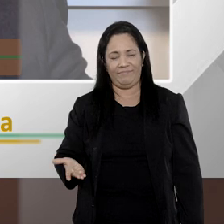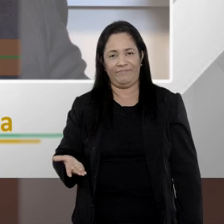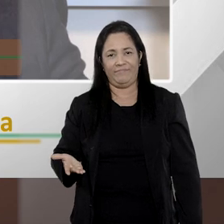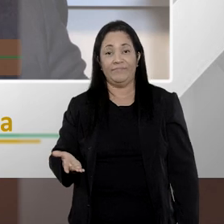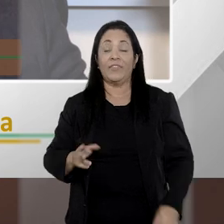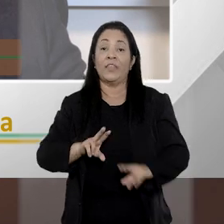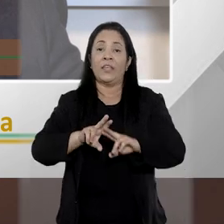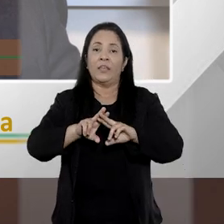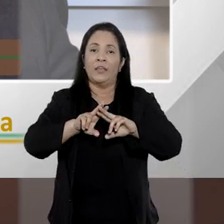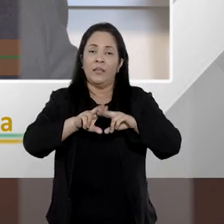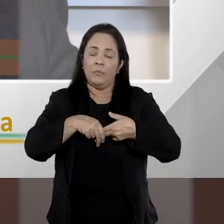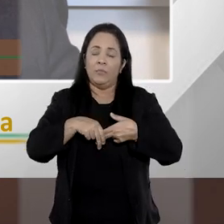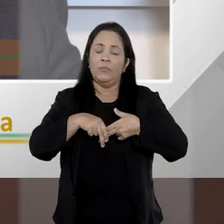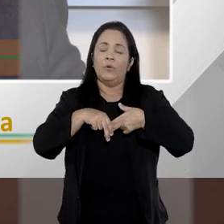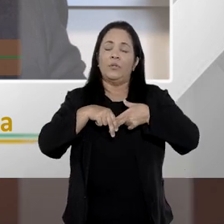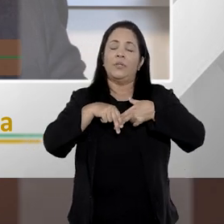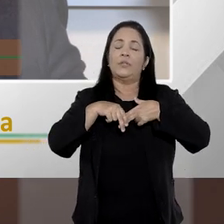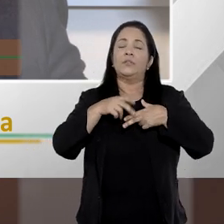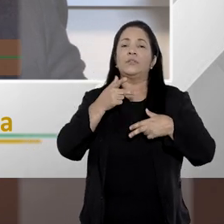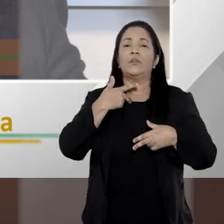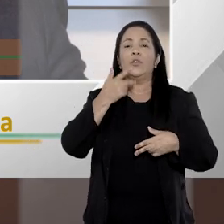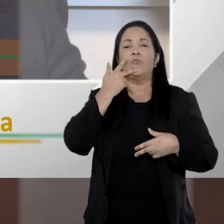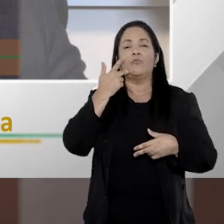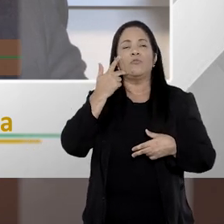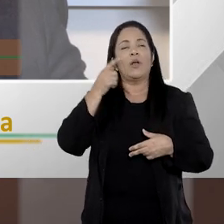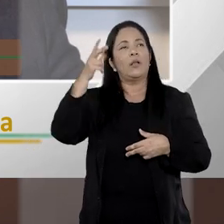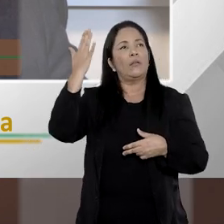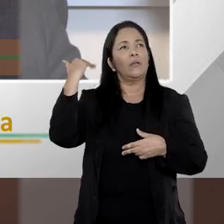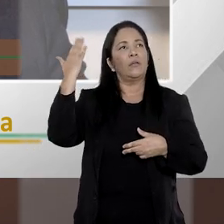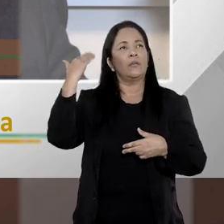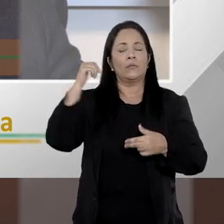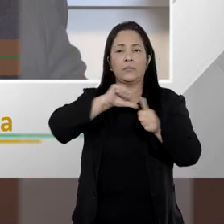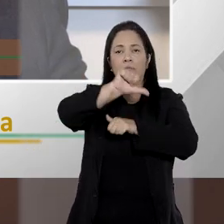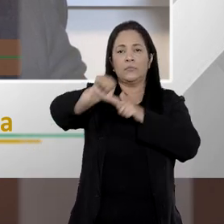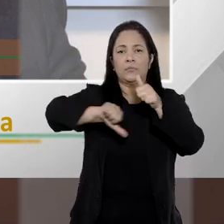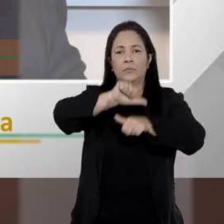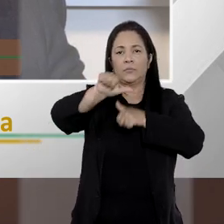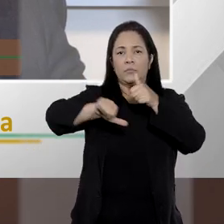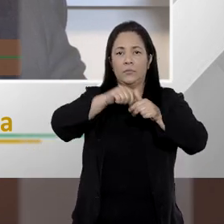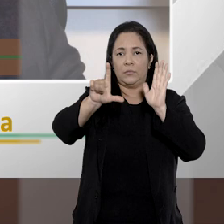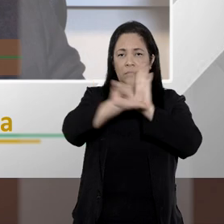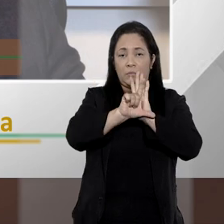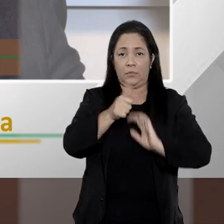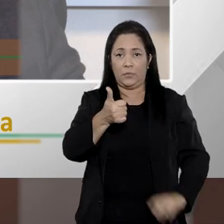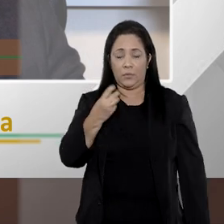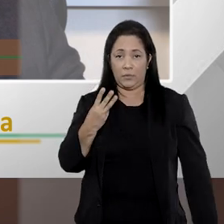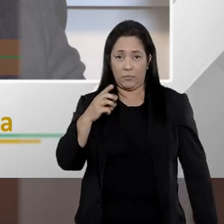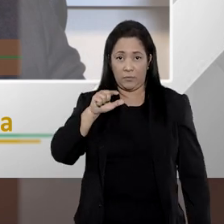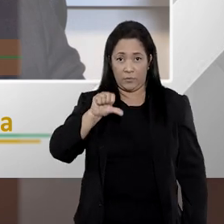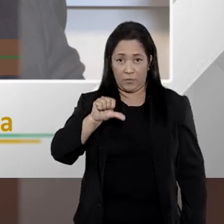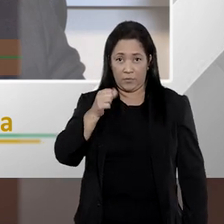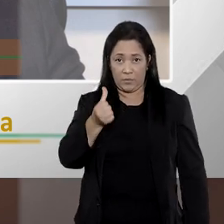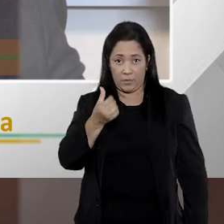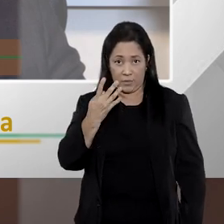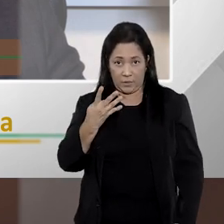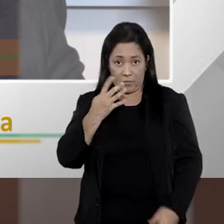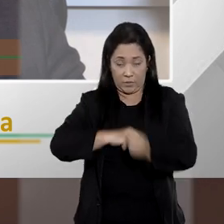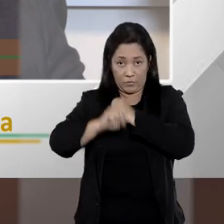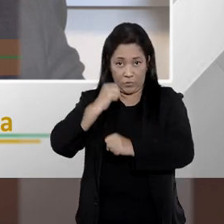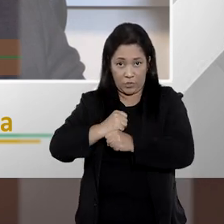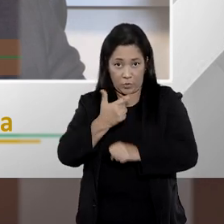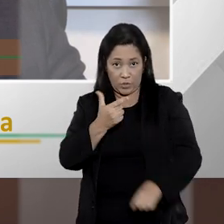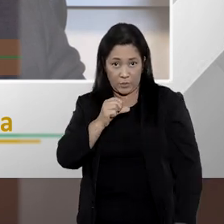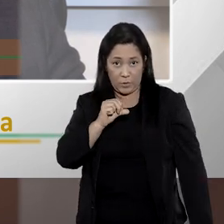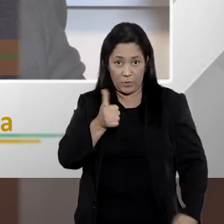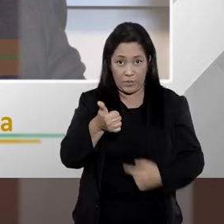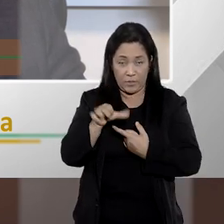é justamente a recente reforma promovida pelo pacote anticrime, a Lei nº 13.964, de